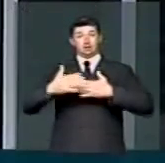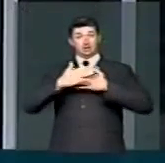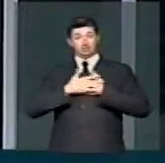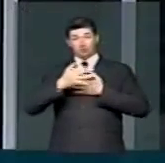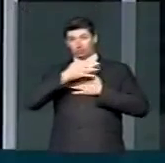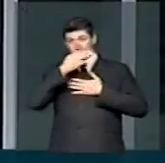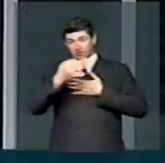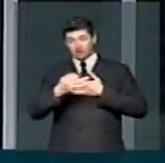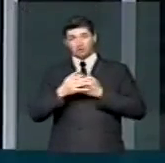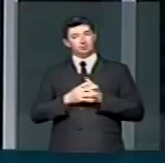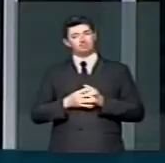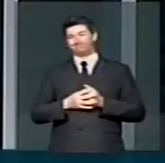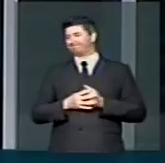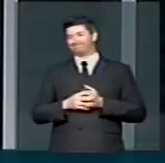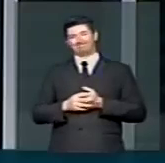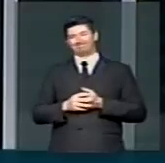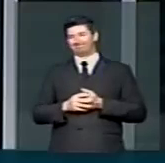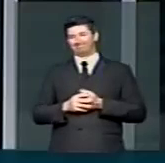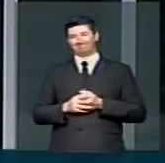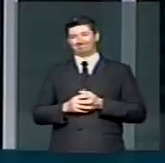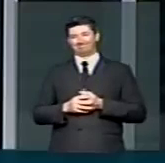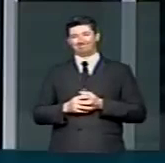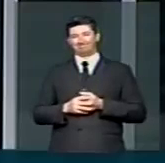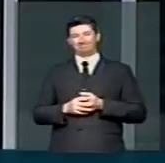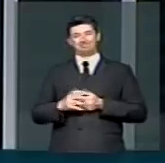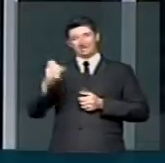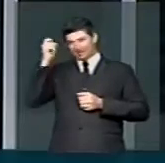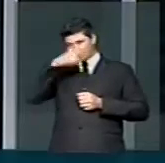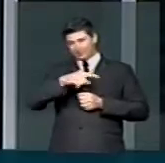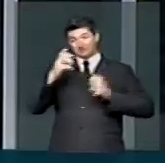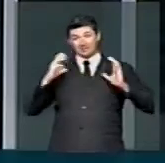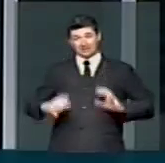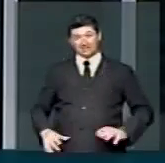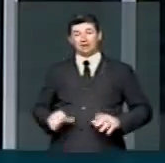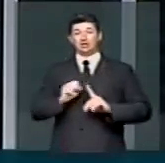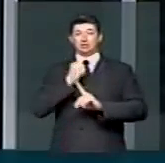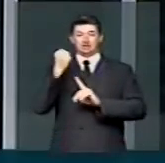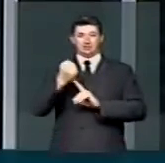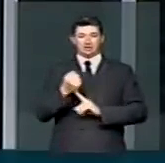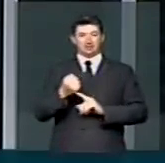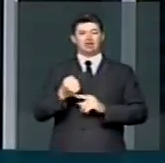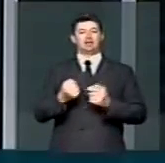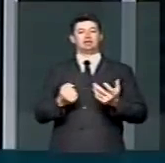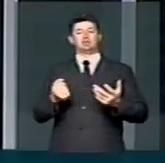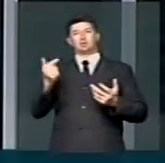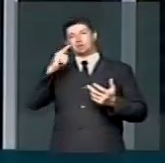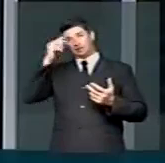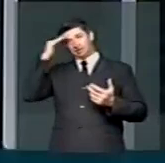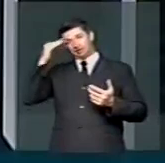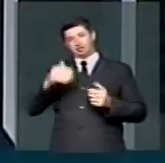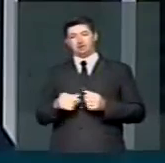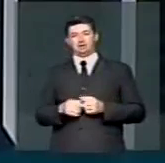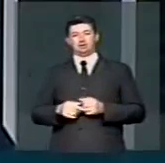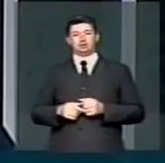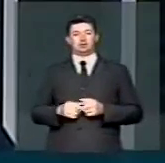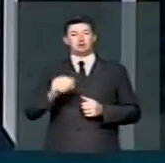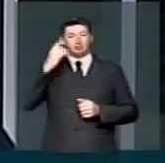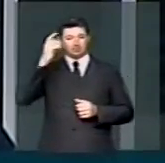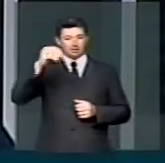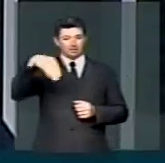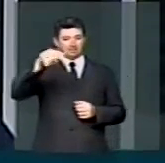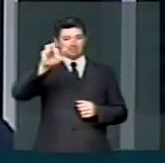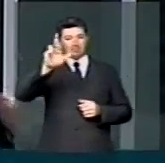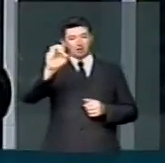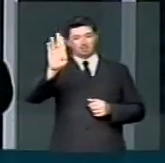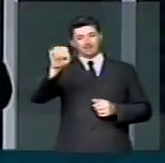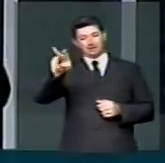de vista, realmente é algo difícil do cidadão e da sociedade conseguir entender deputado Mauro